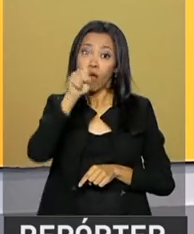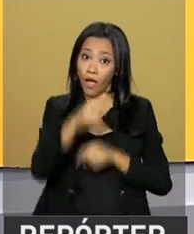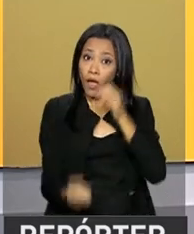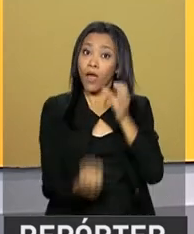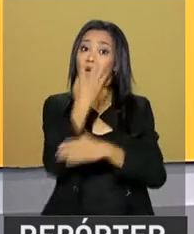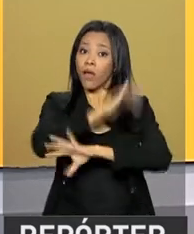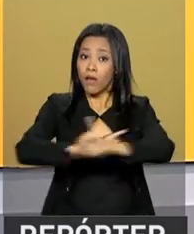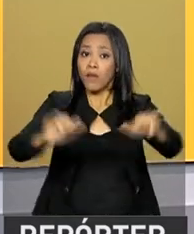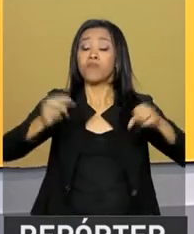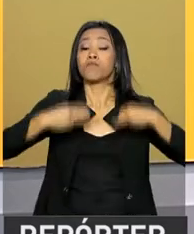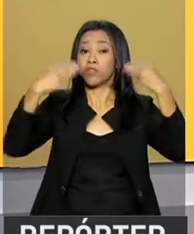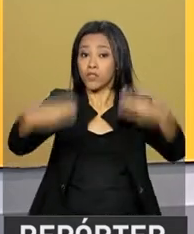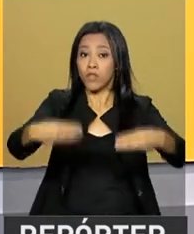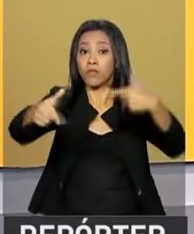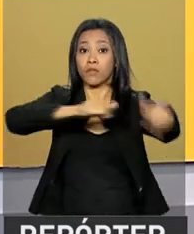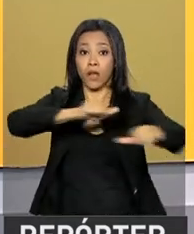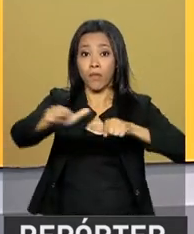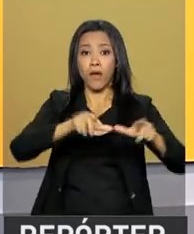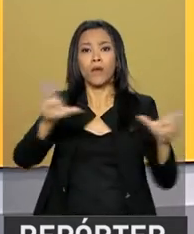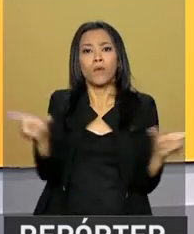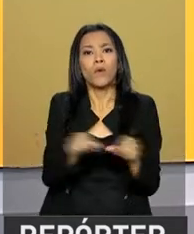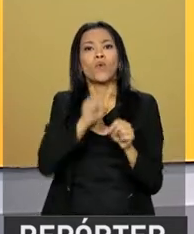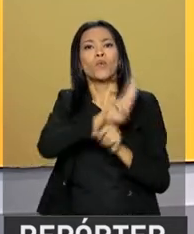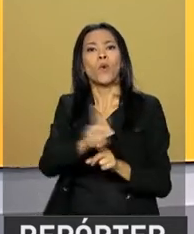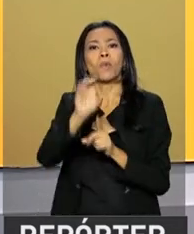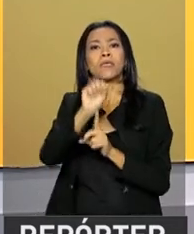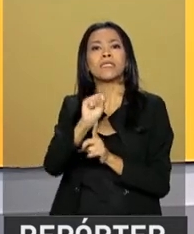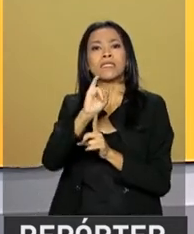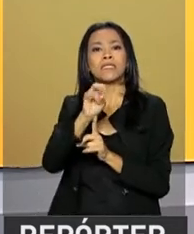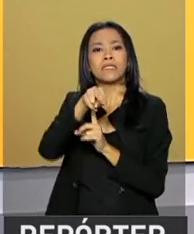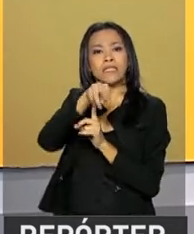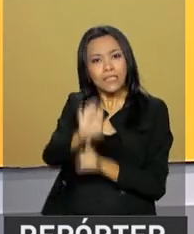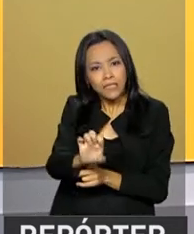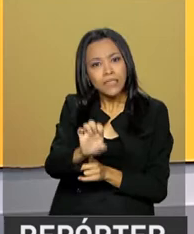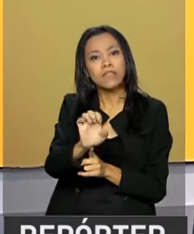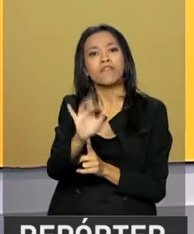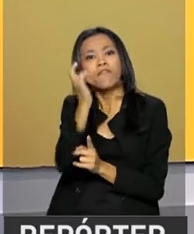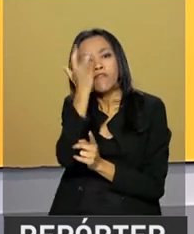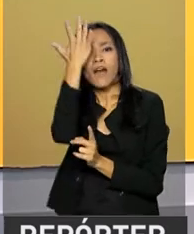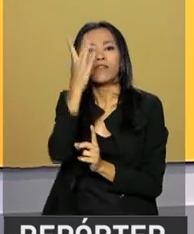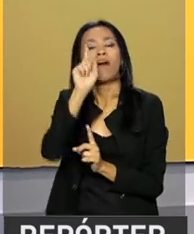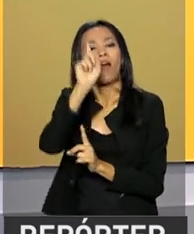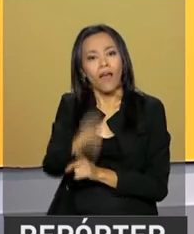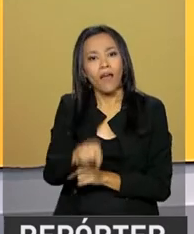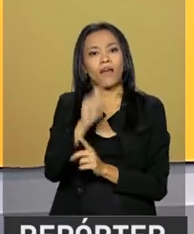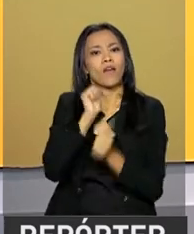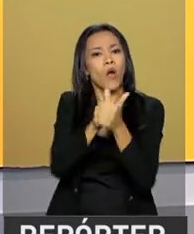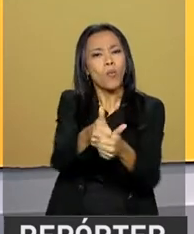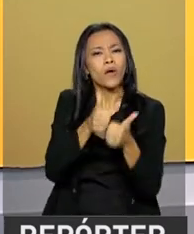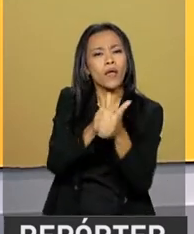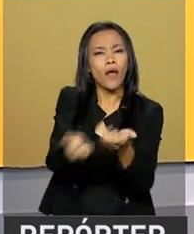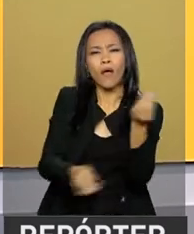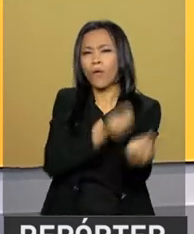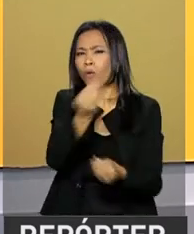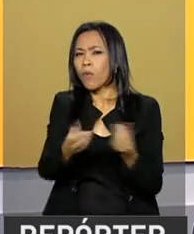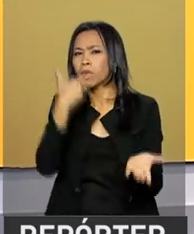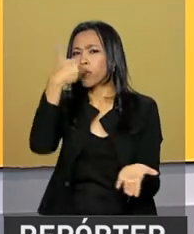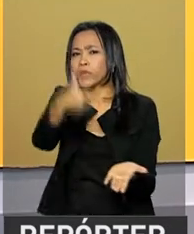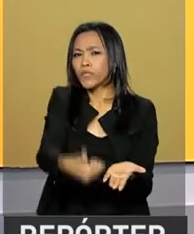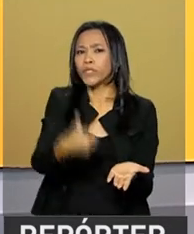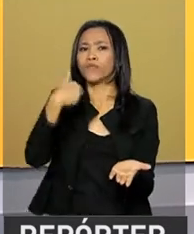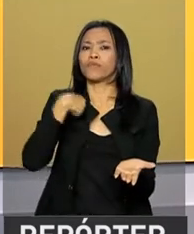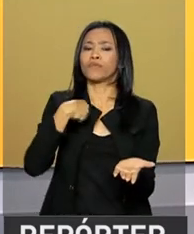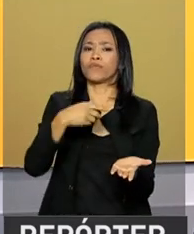trabalho uncini fácil permite agendar a entrevista com empregadores e acompanhar o andamento do pedido do